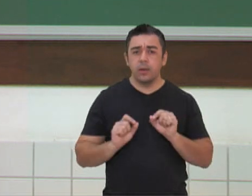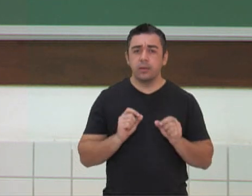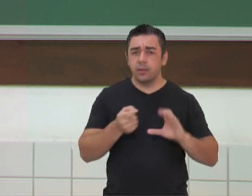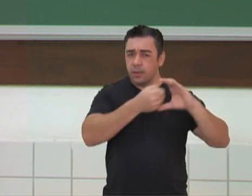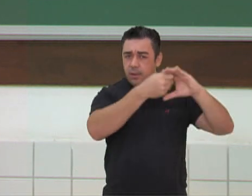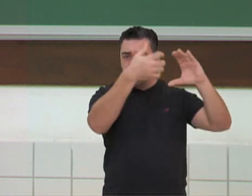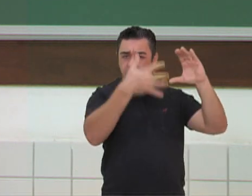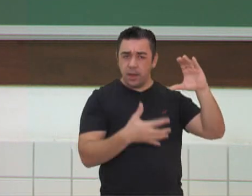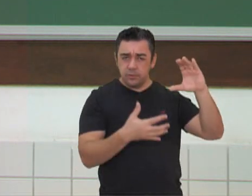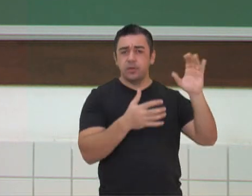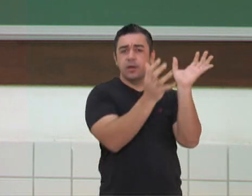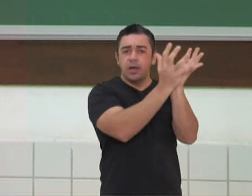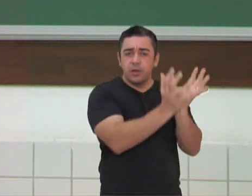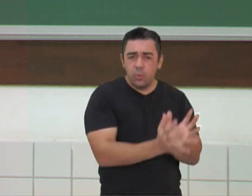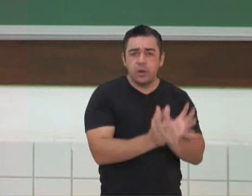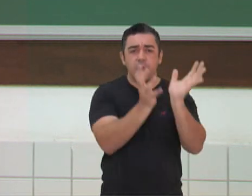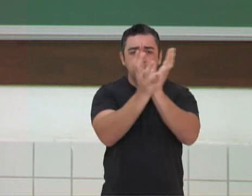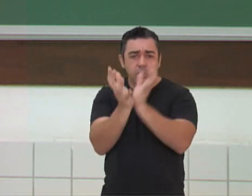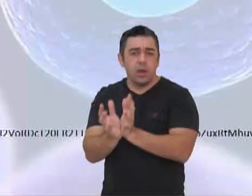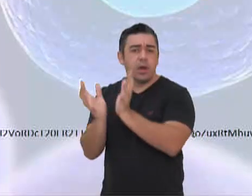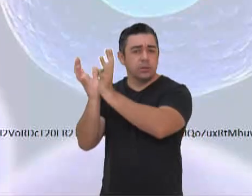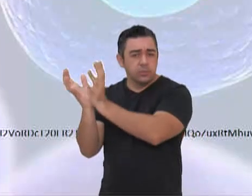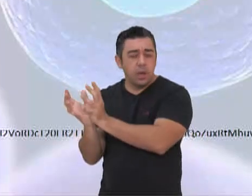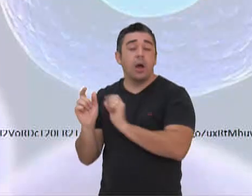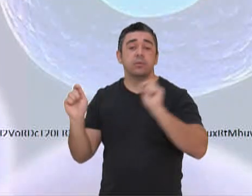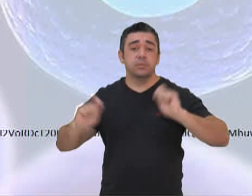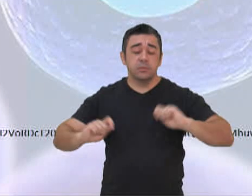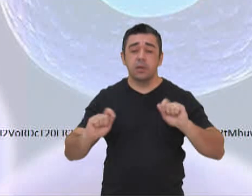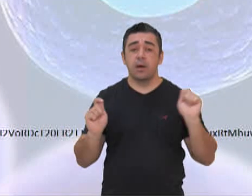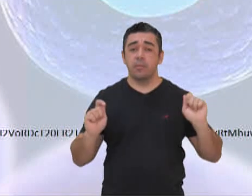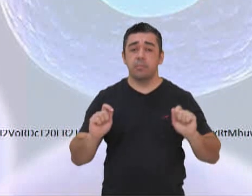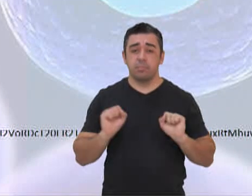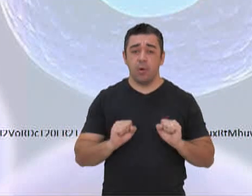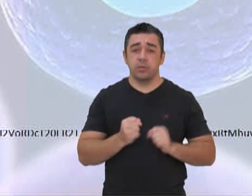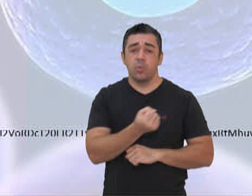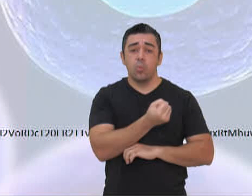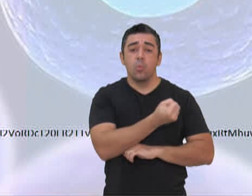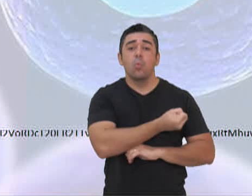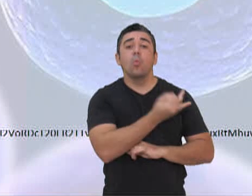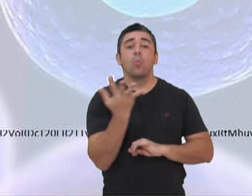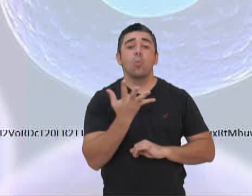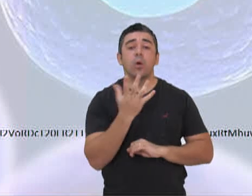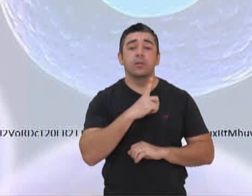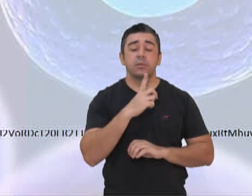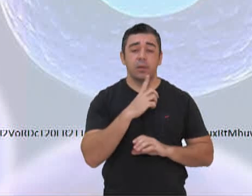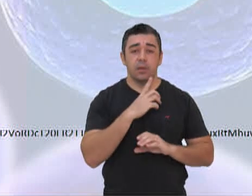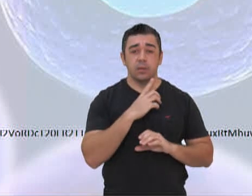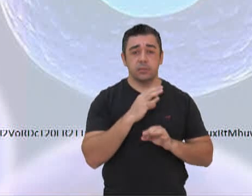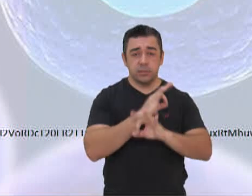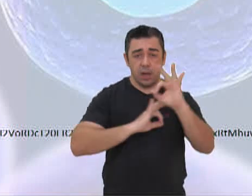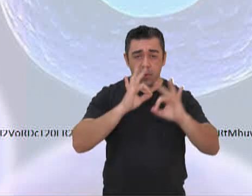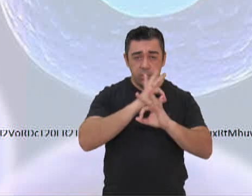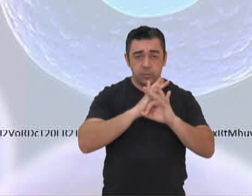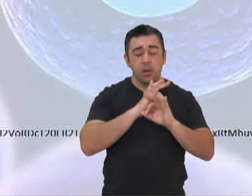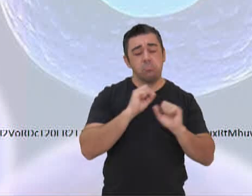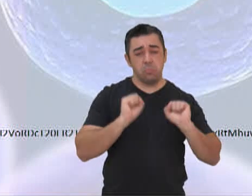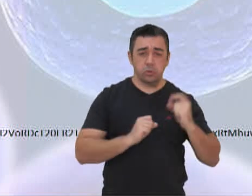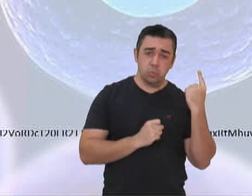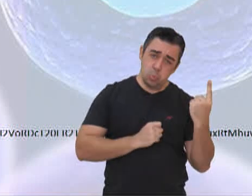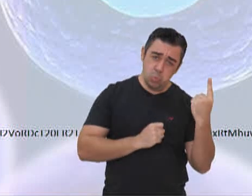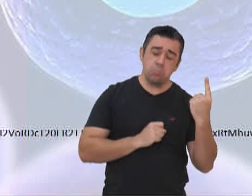diversas formas. Aqui eu coloquei alguns exemplos para vocês. Ó. Eu posso classificar eles quanto à quantidade de células. Então, eles podem ser unicelulares, podem